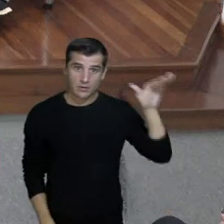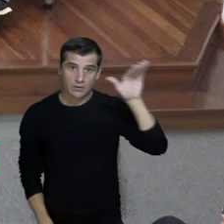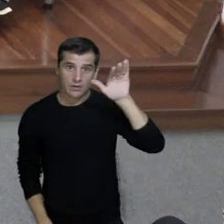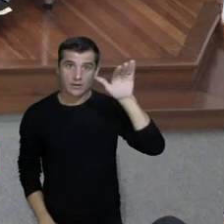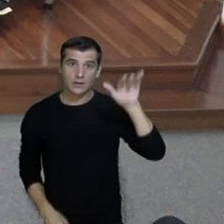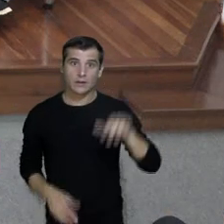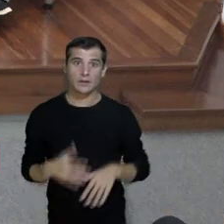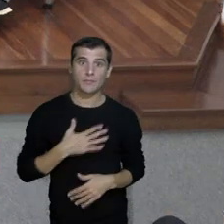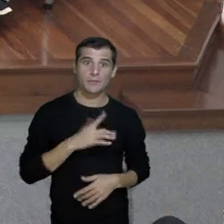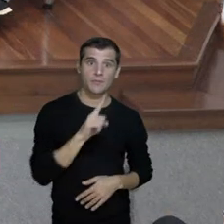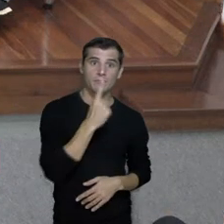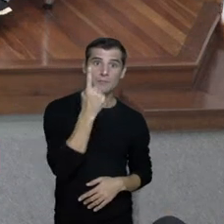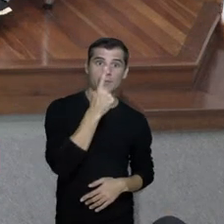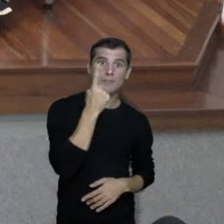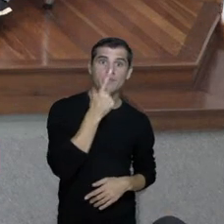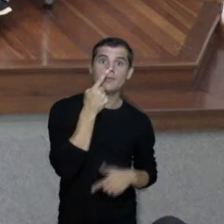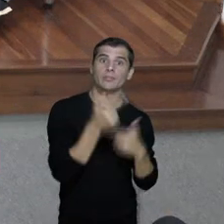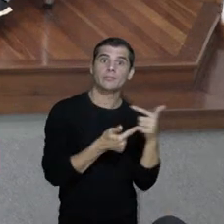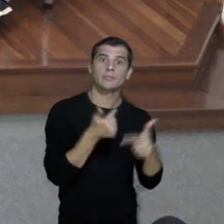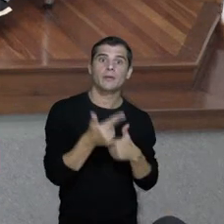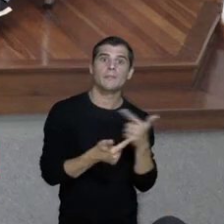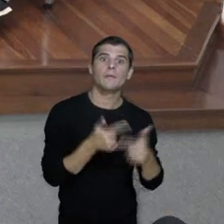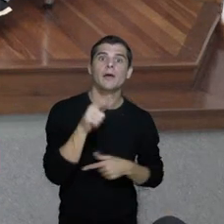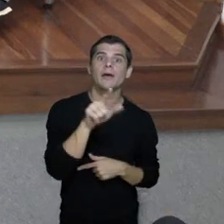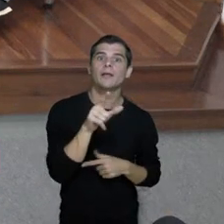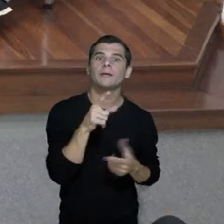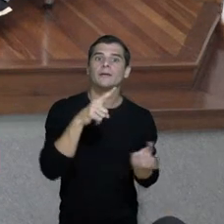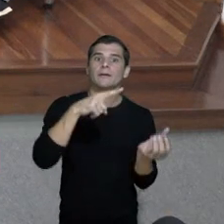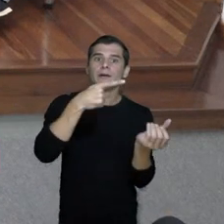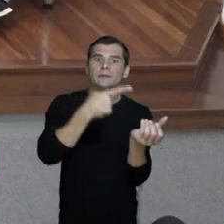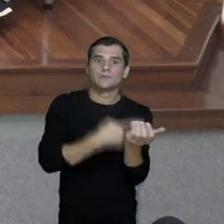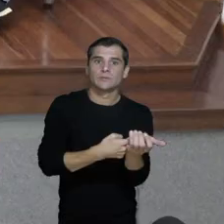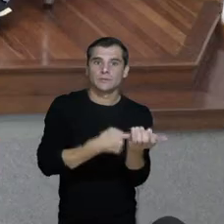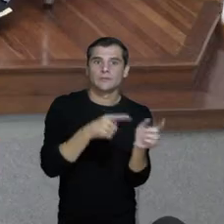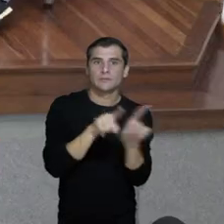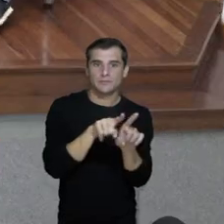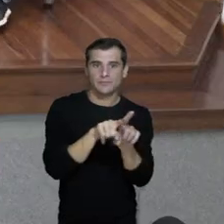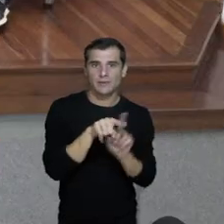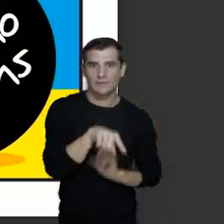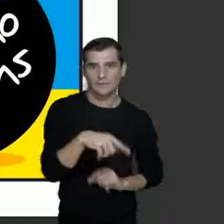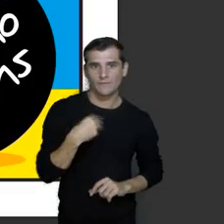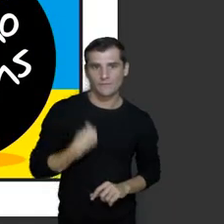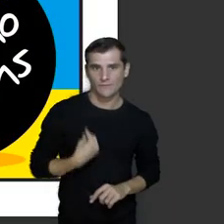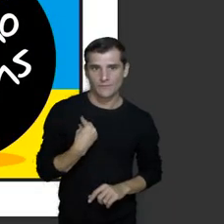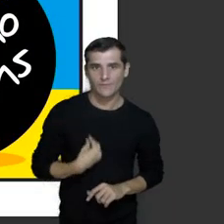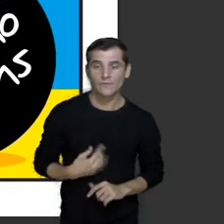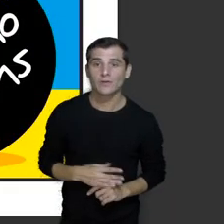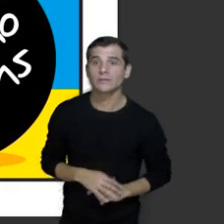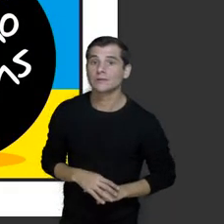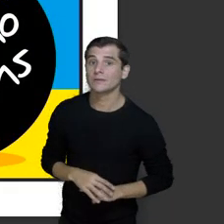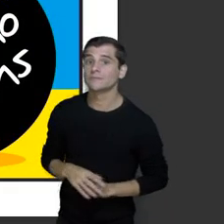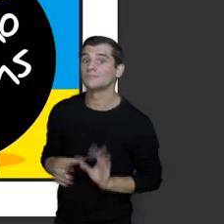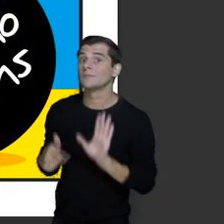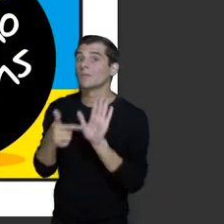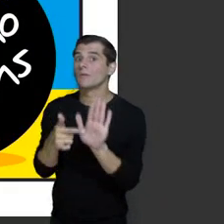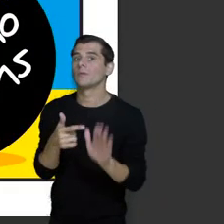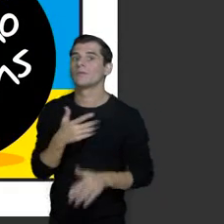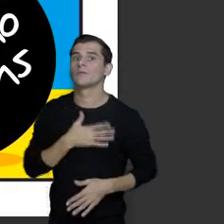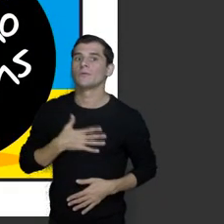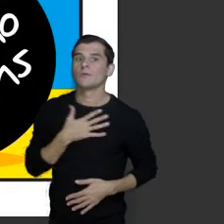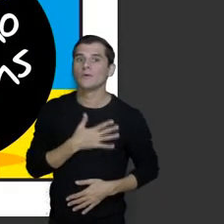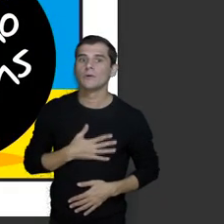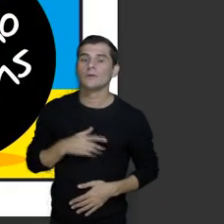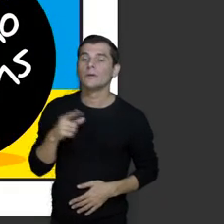Disney eu gosto de mostrar essa imagem do cachorro quente eu também eu não fui vendedor de cachorro quente tá gente mas ah eu tinha uma reunião